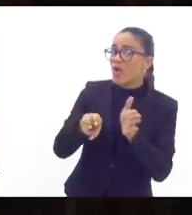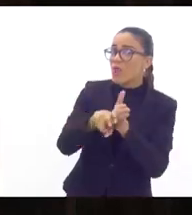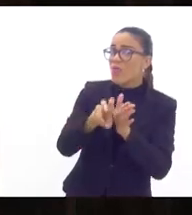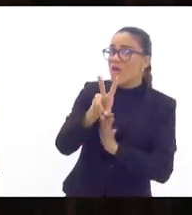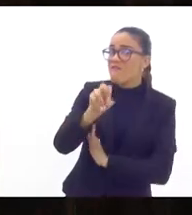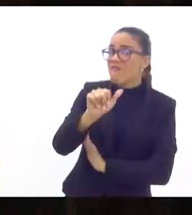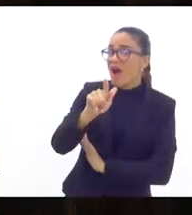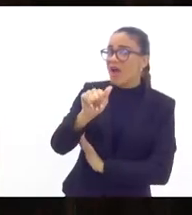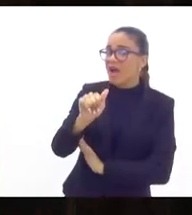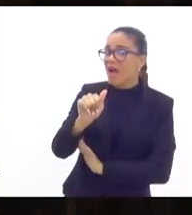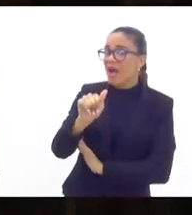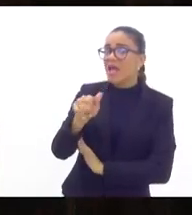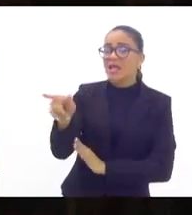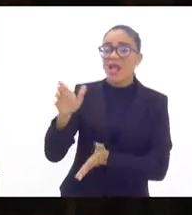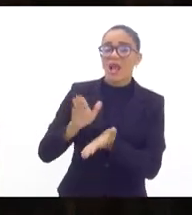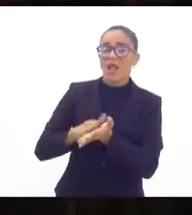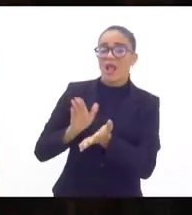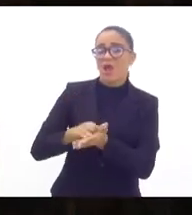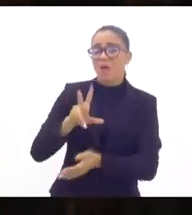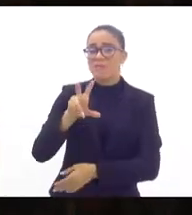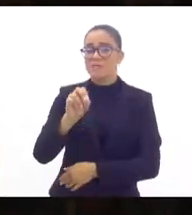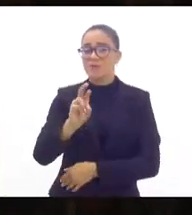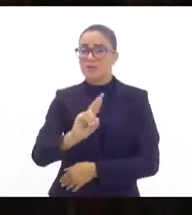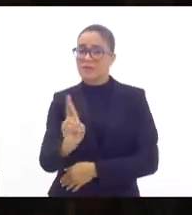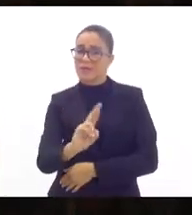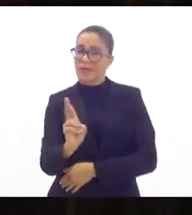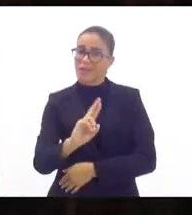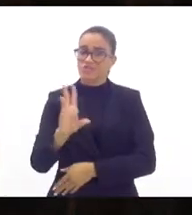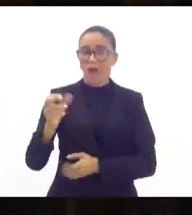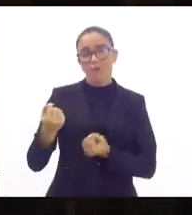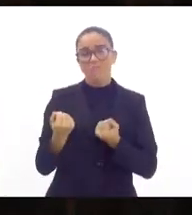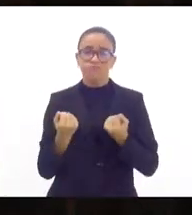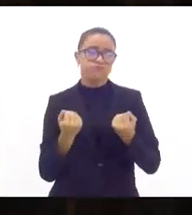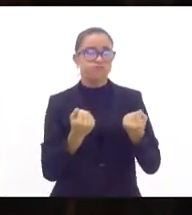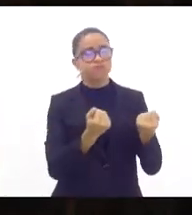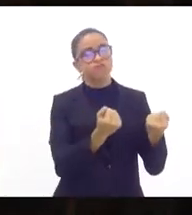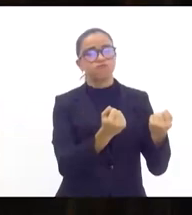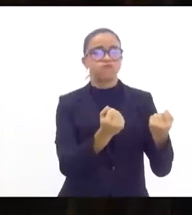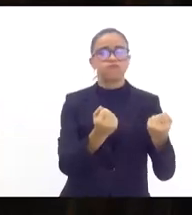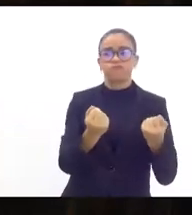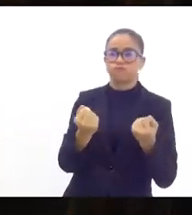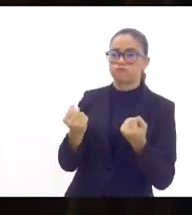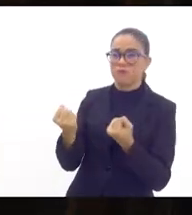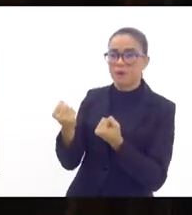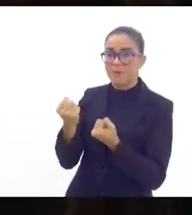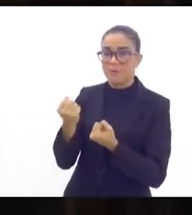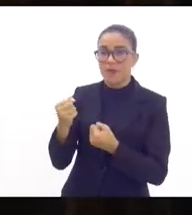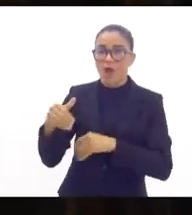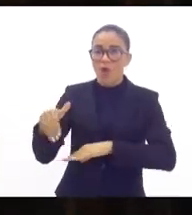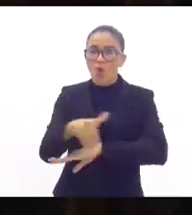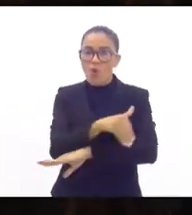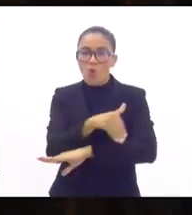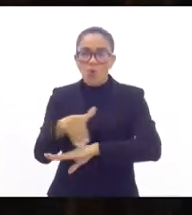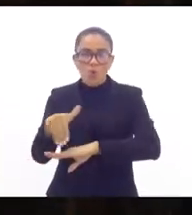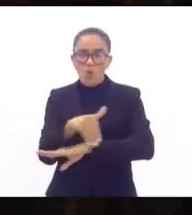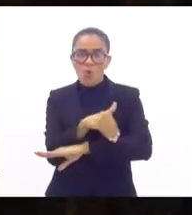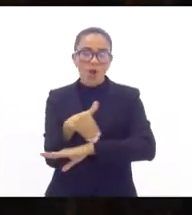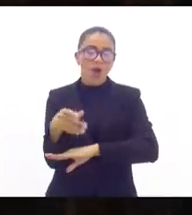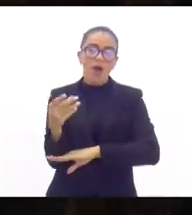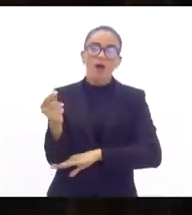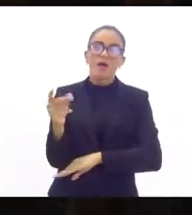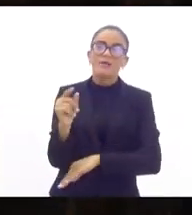x e ele te cobra 50 reais você já chega lá com o teu carro estacionado a Rua Jaceguai a rua é